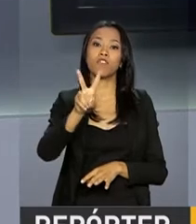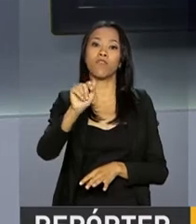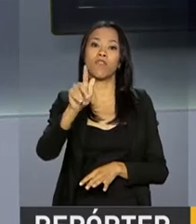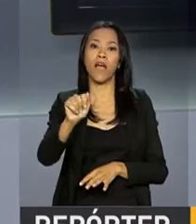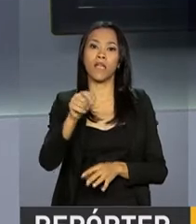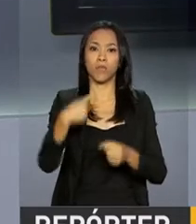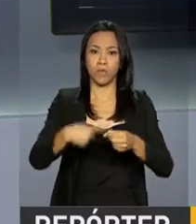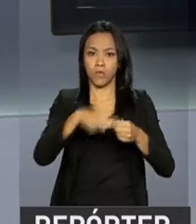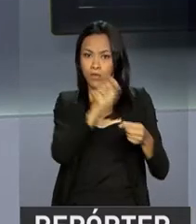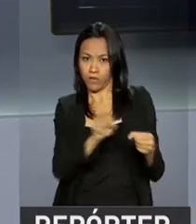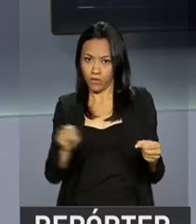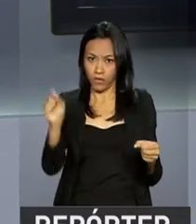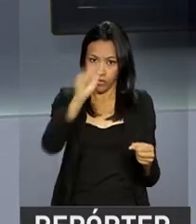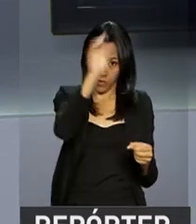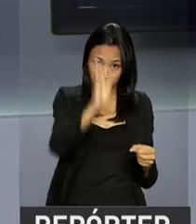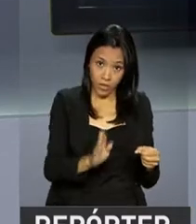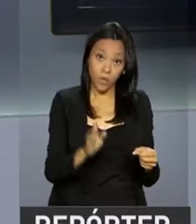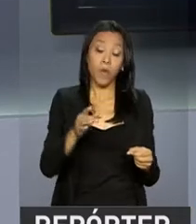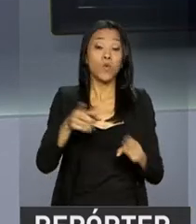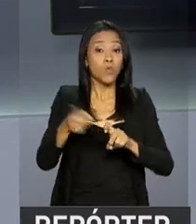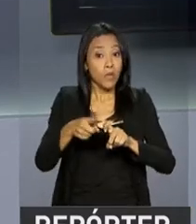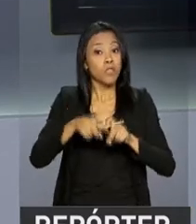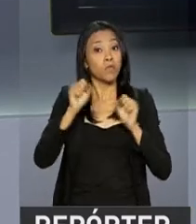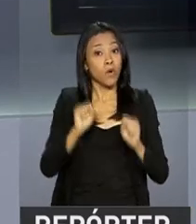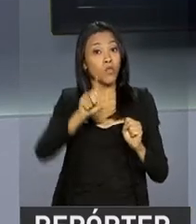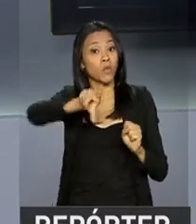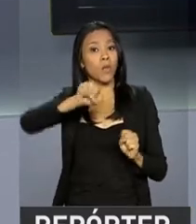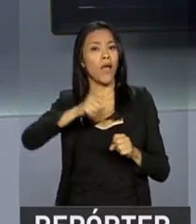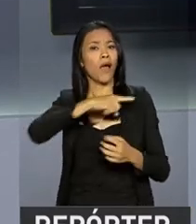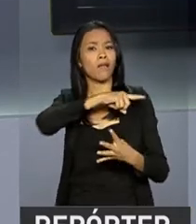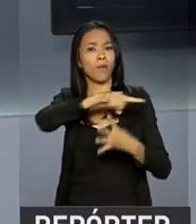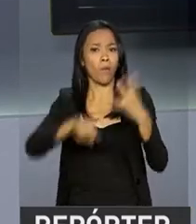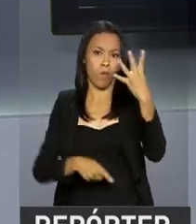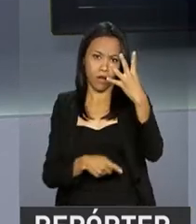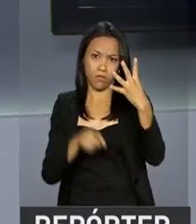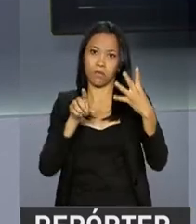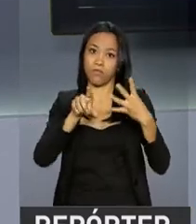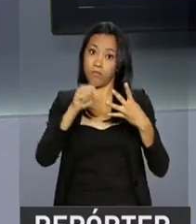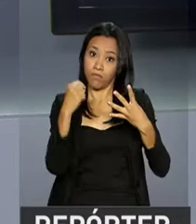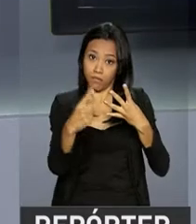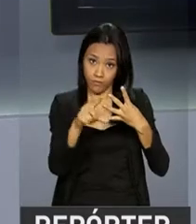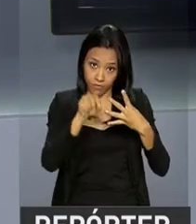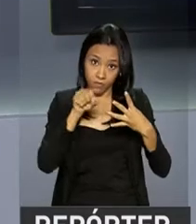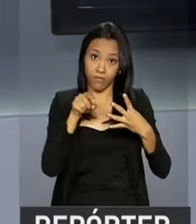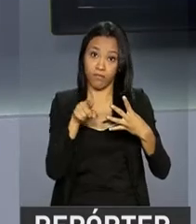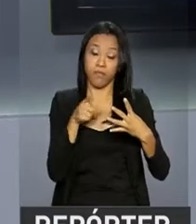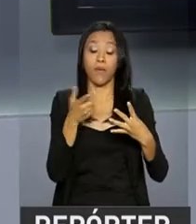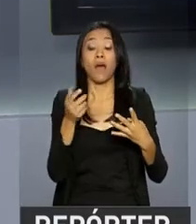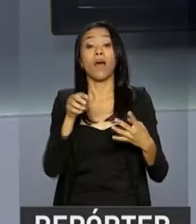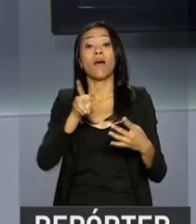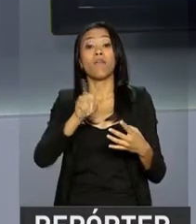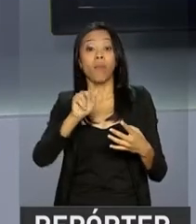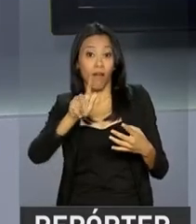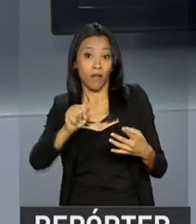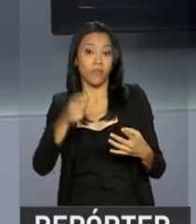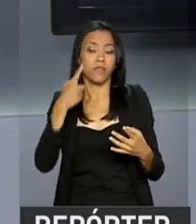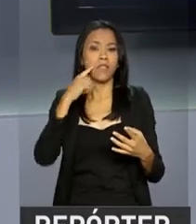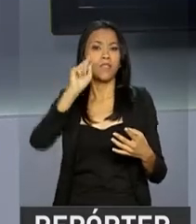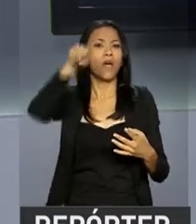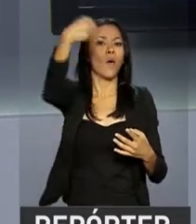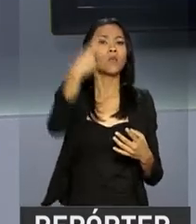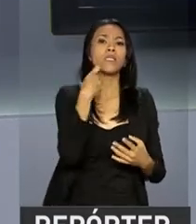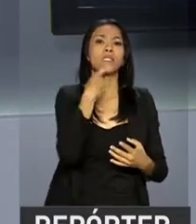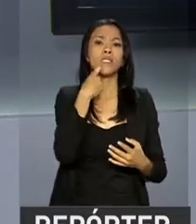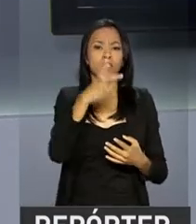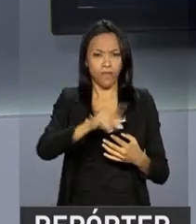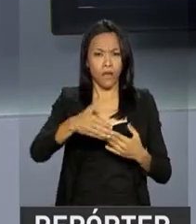país os candidatos poderão escolher até quatro cidades para concorrer às vagas na próxima sexta feira será divulgada a lista com a quantidade